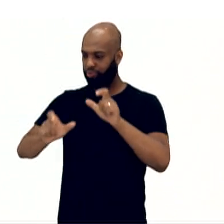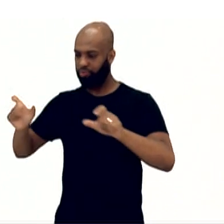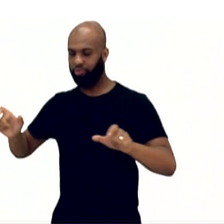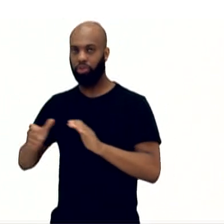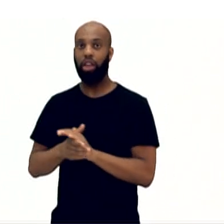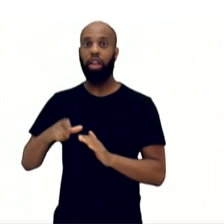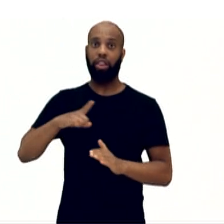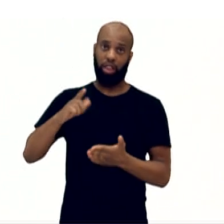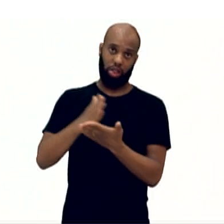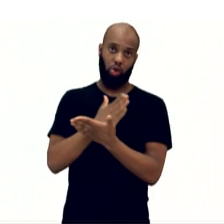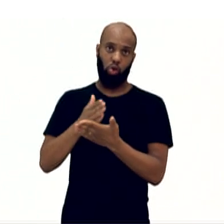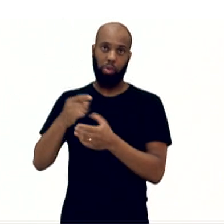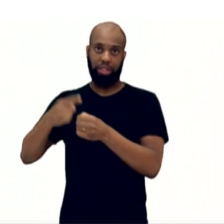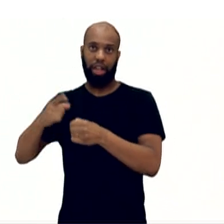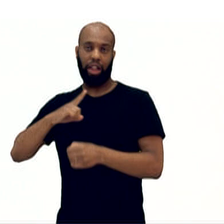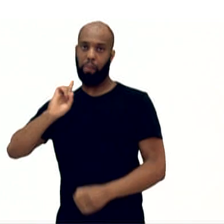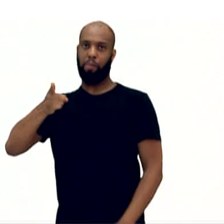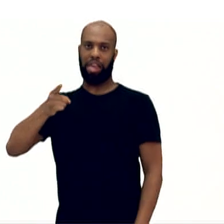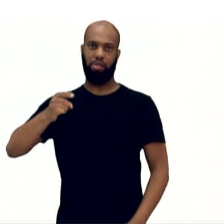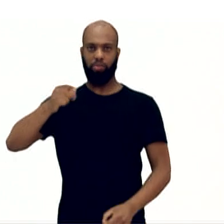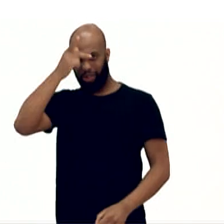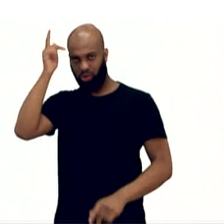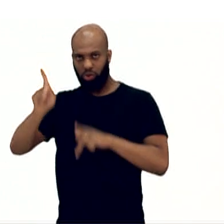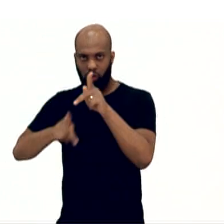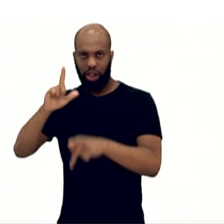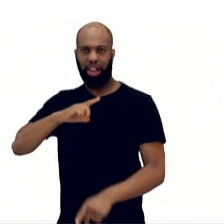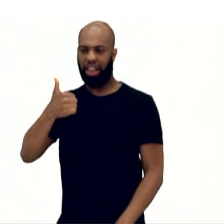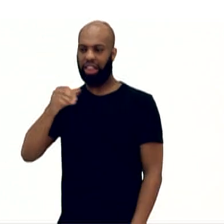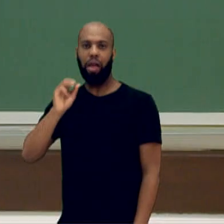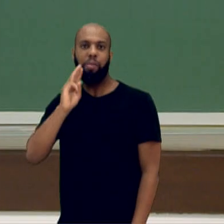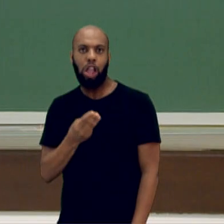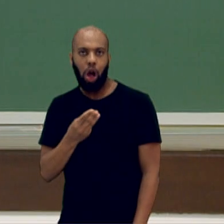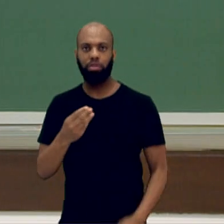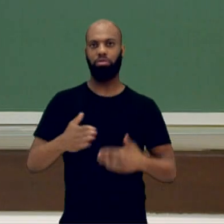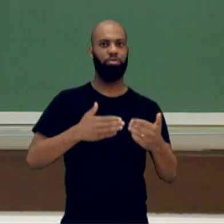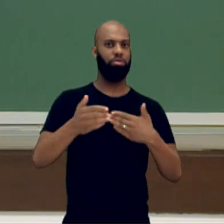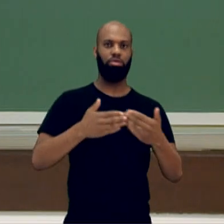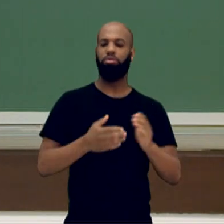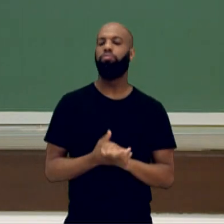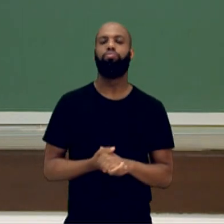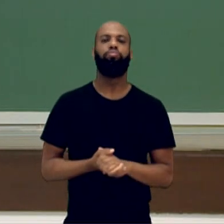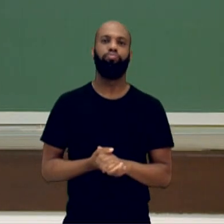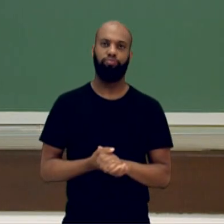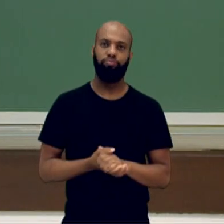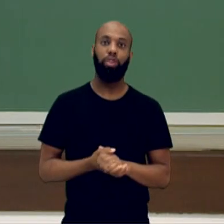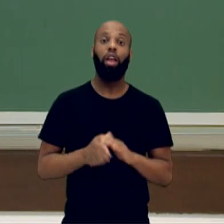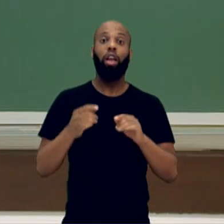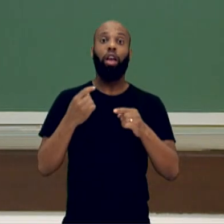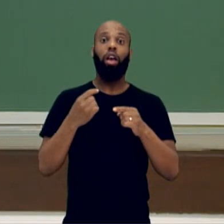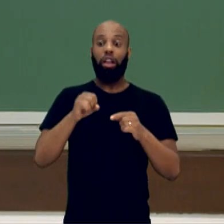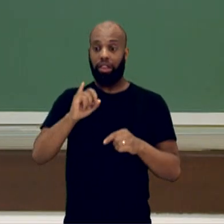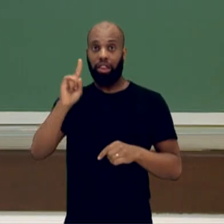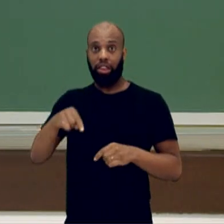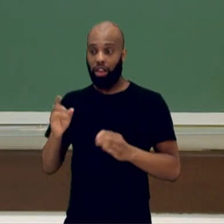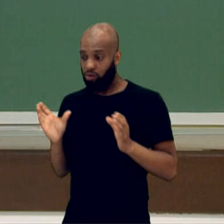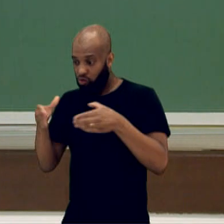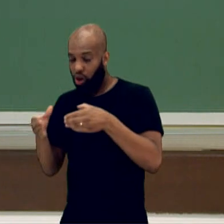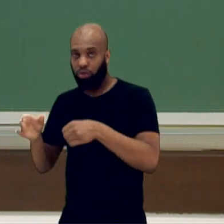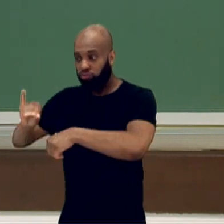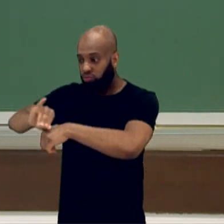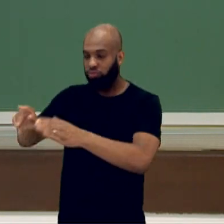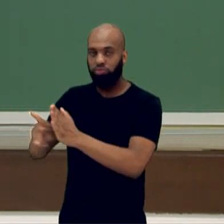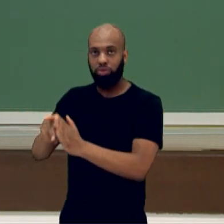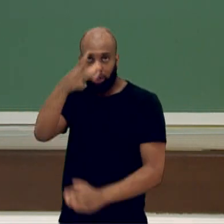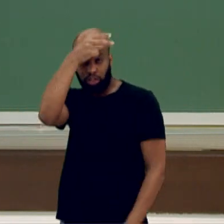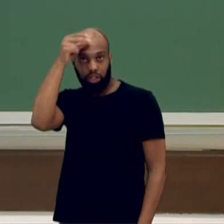existem cidades lá que têm 1.000 habitantes, que têm 10 milhões de habitantes, não importa, certo? Sendo a sede do município, se